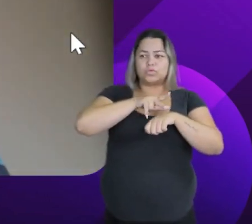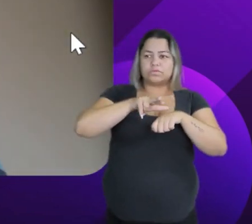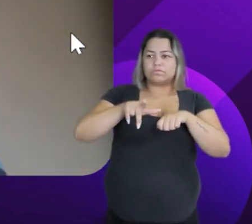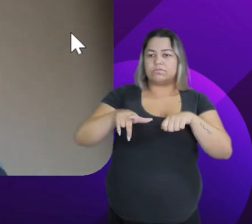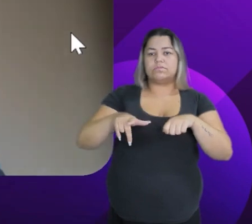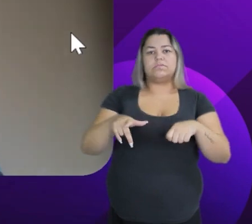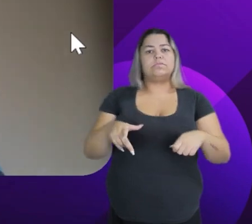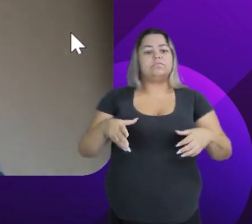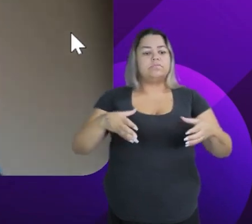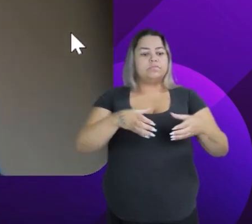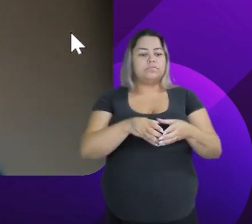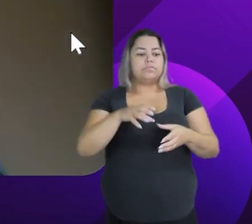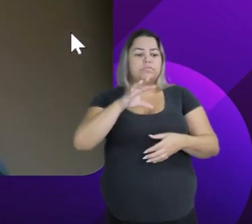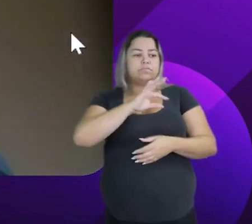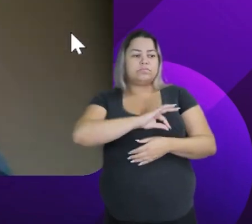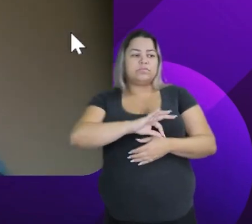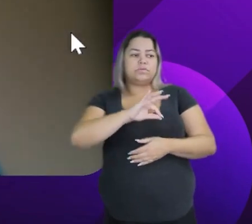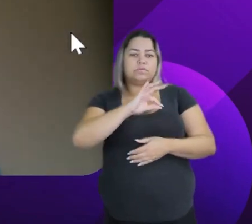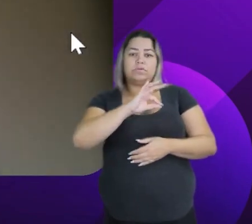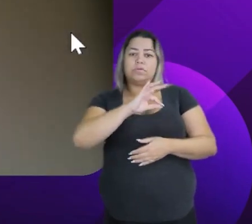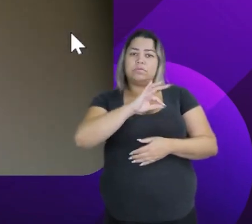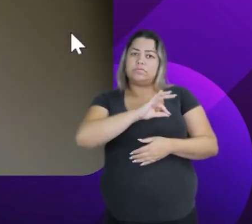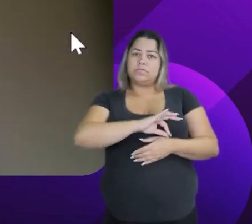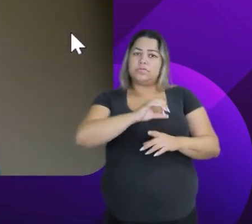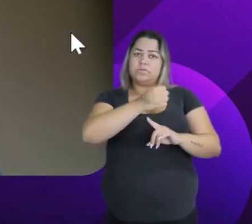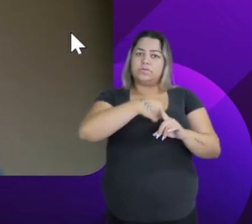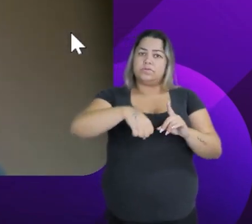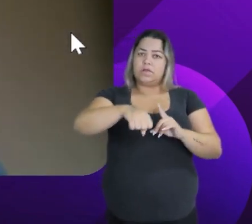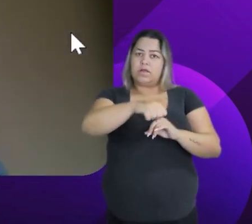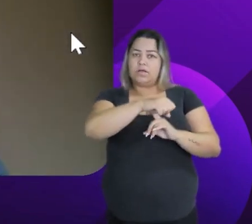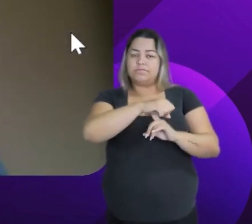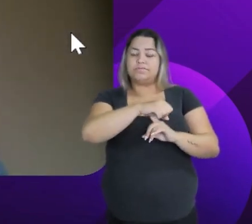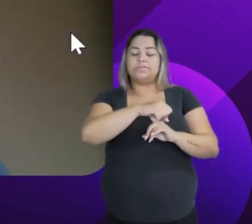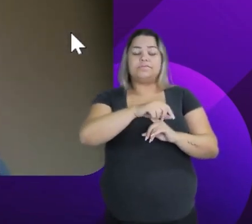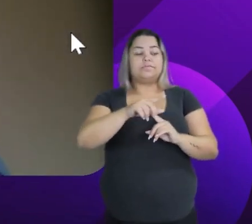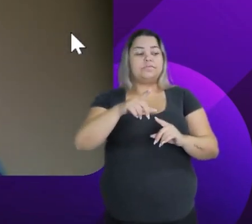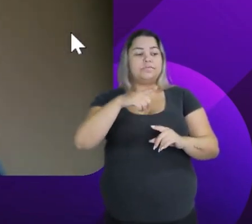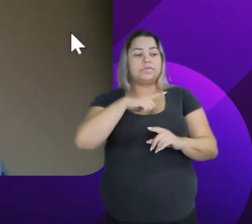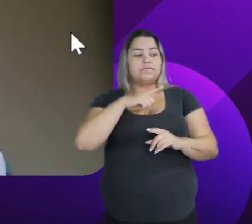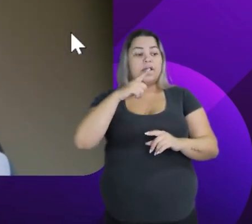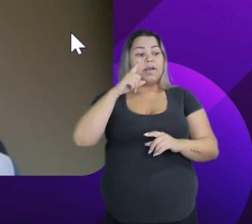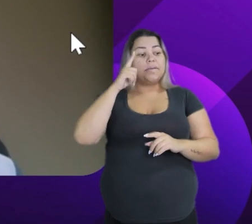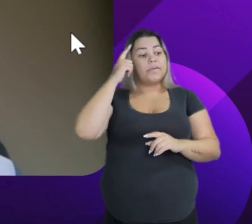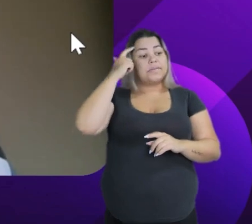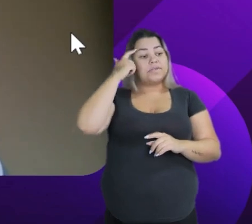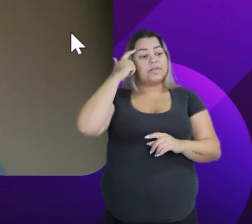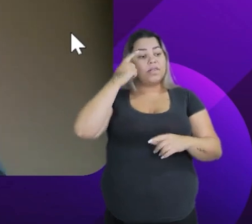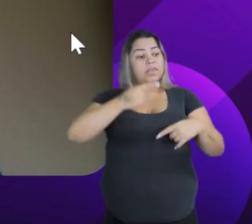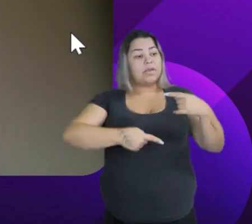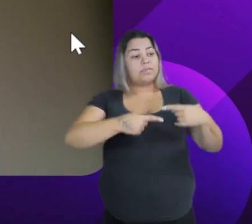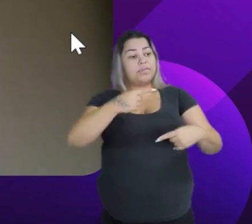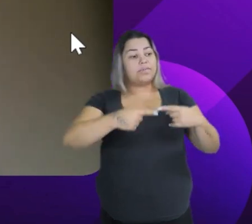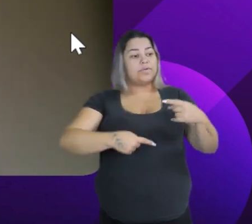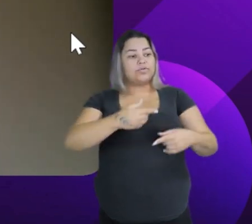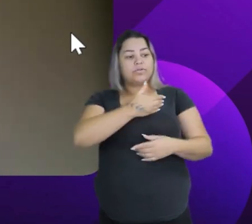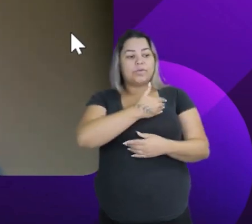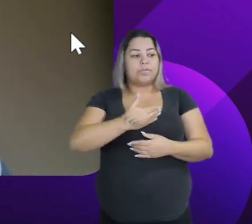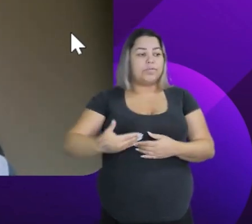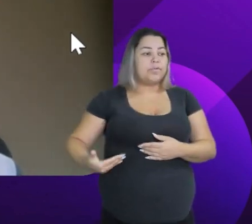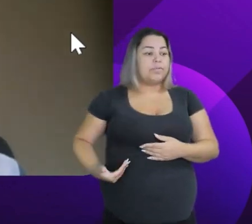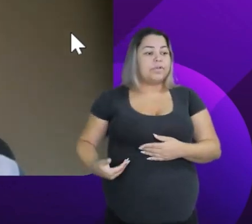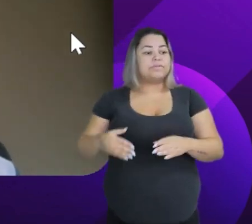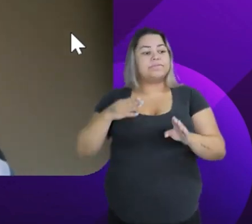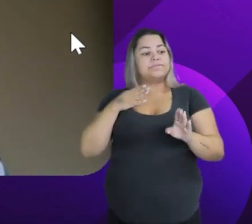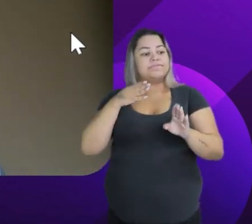classe social, porque eu acho que esse novo olhar ele é fundamental quando a gente vai pensar nas políticas públicas, mas